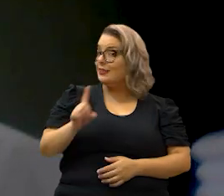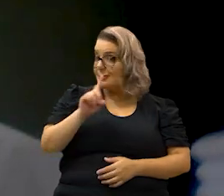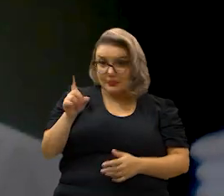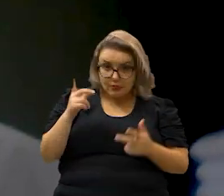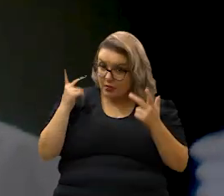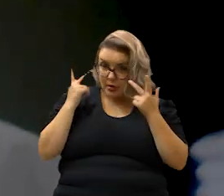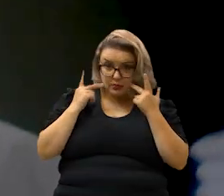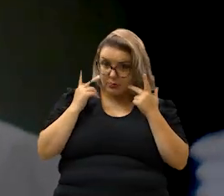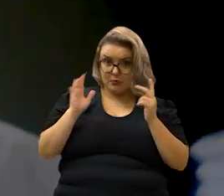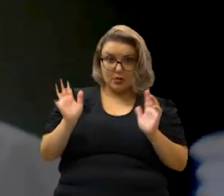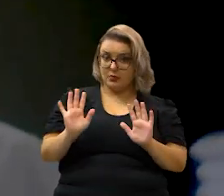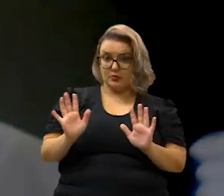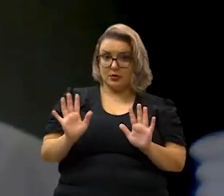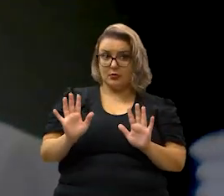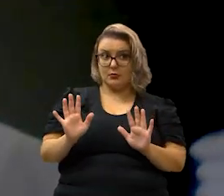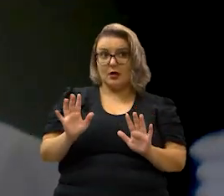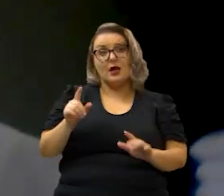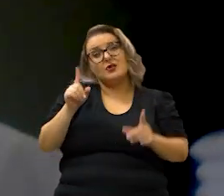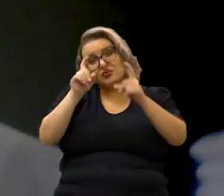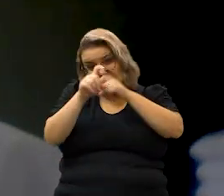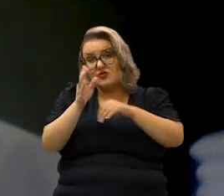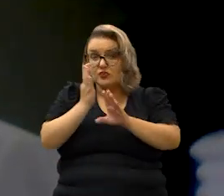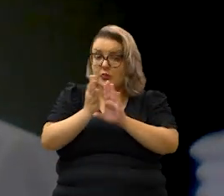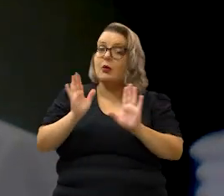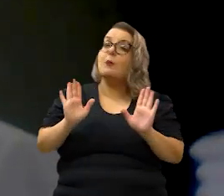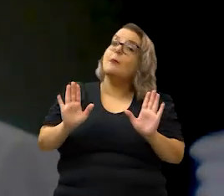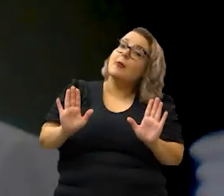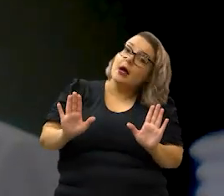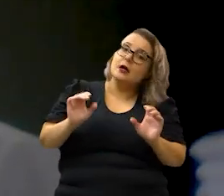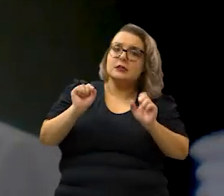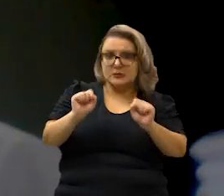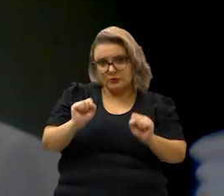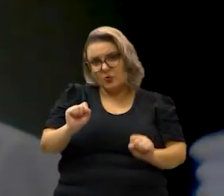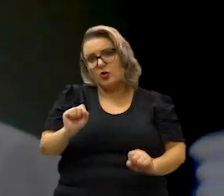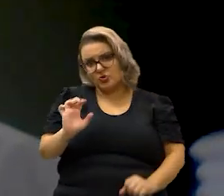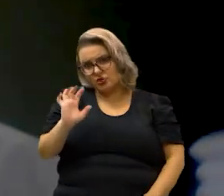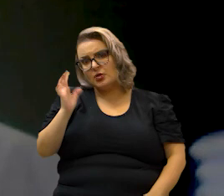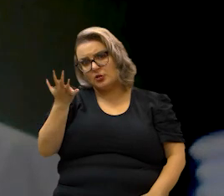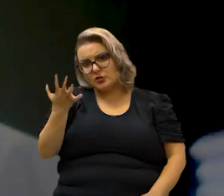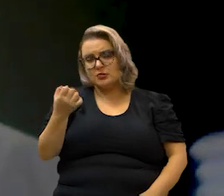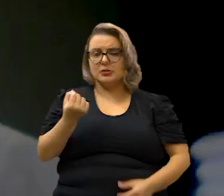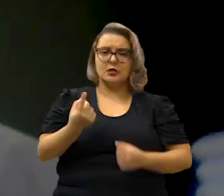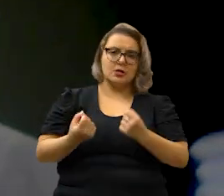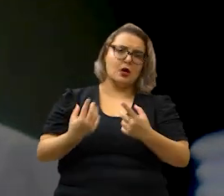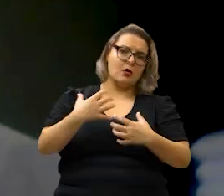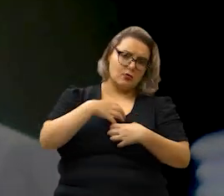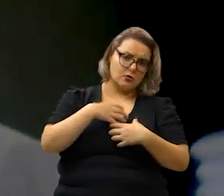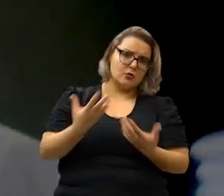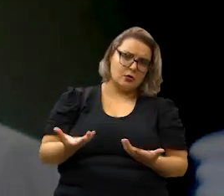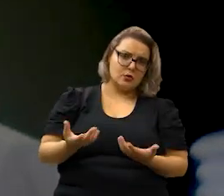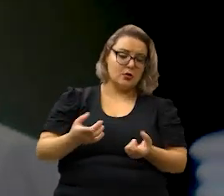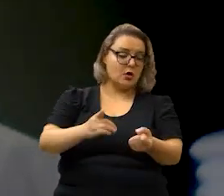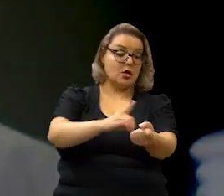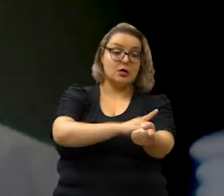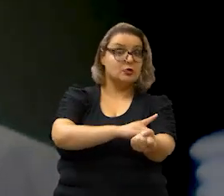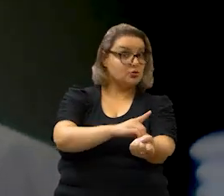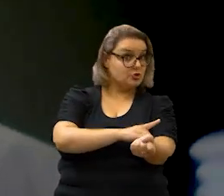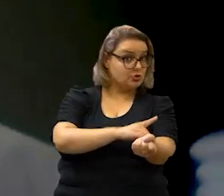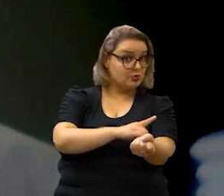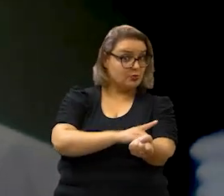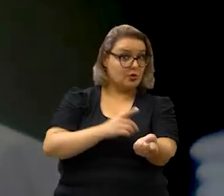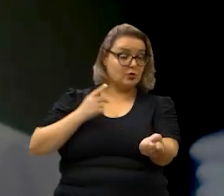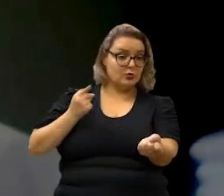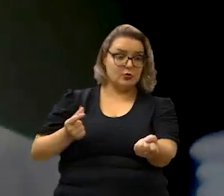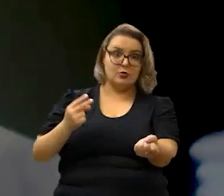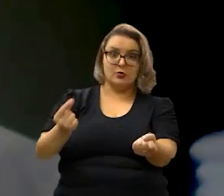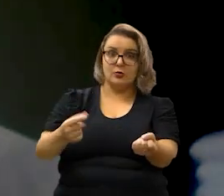são comuns, eles são até raros, mas em algumas condições, por exemplo, em diabéticos já